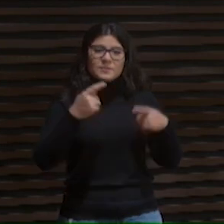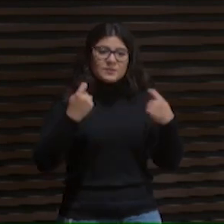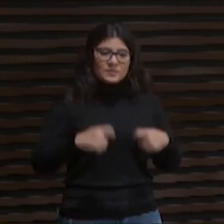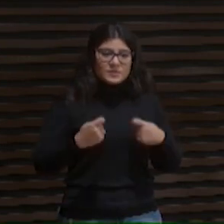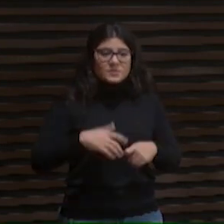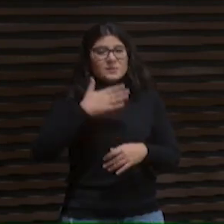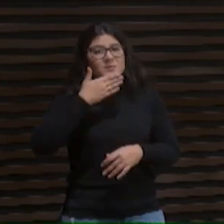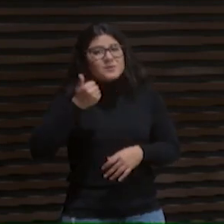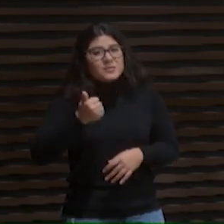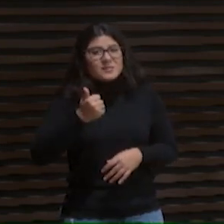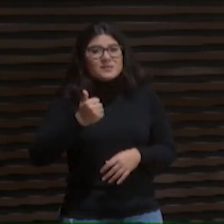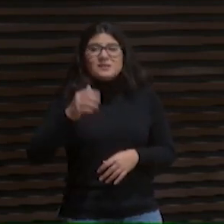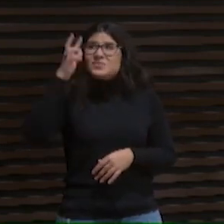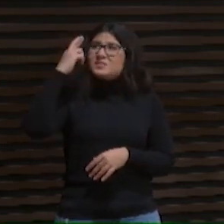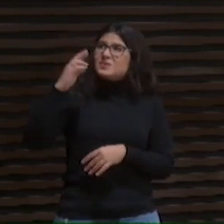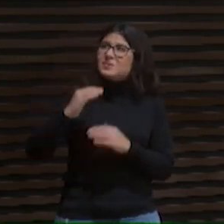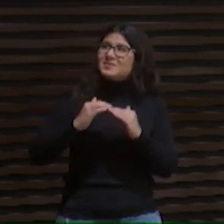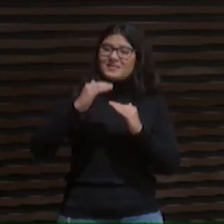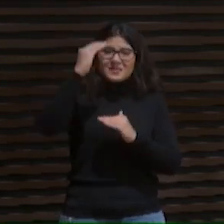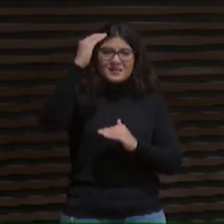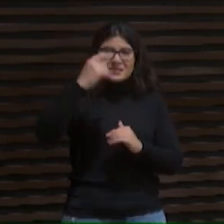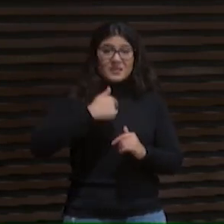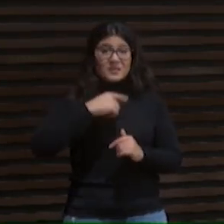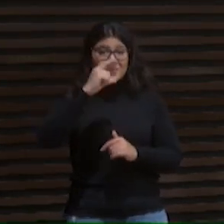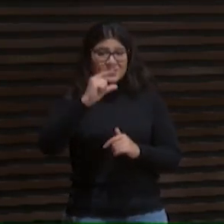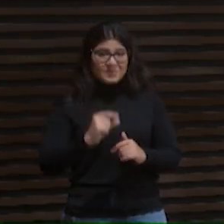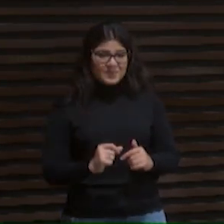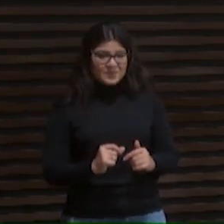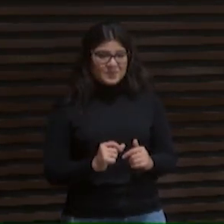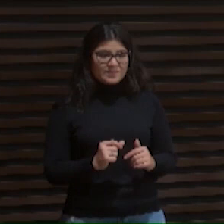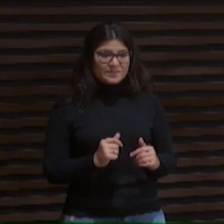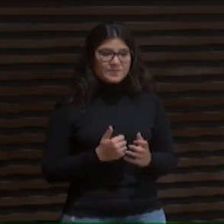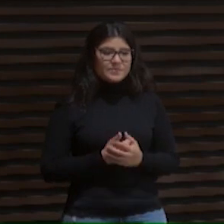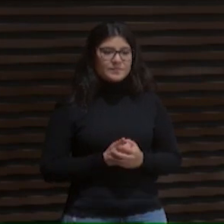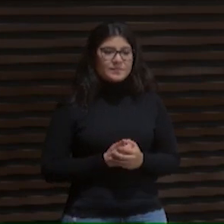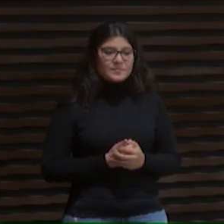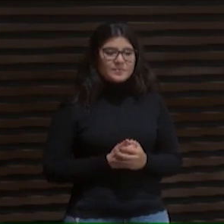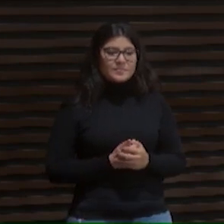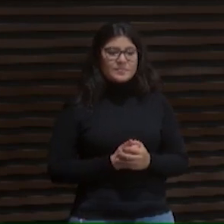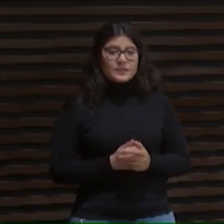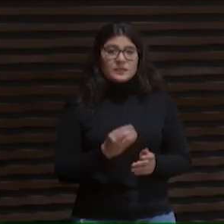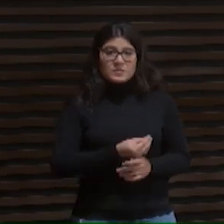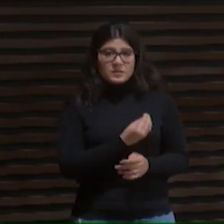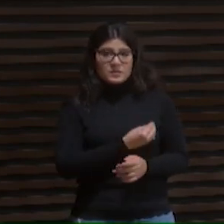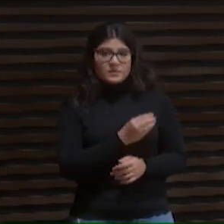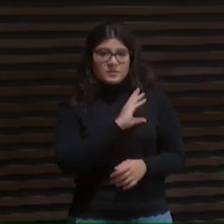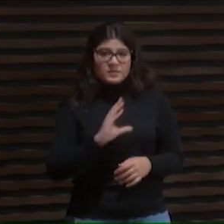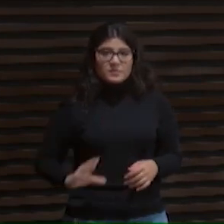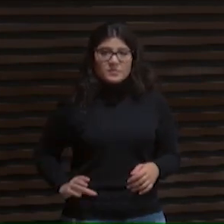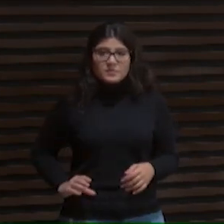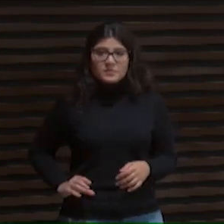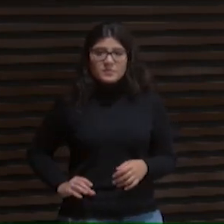cresça e que eu diminua, disse João Batista. Assim, na vida cristã, há